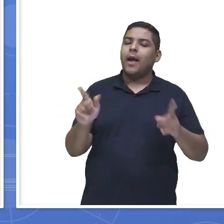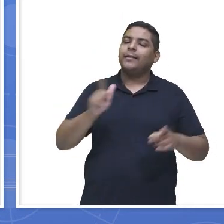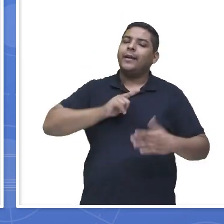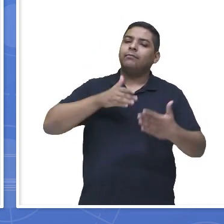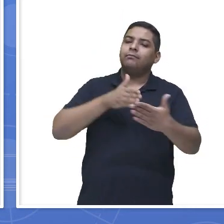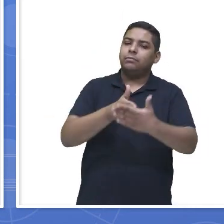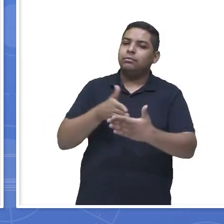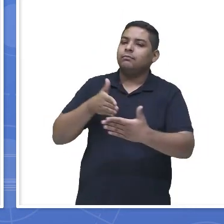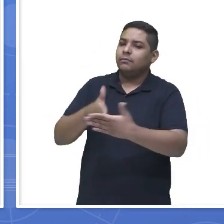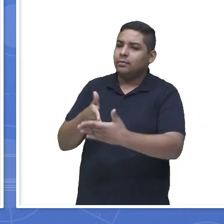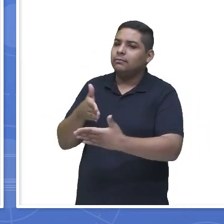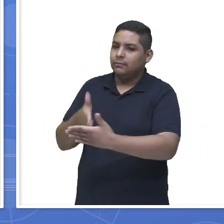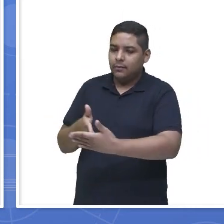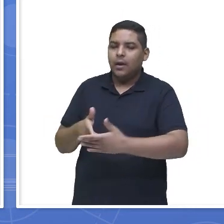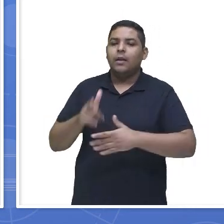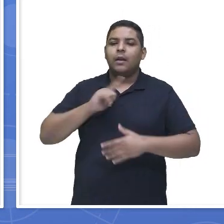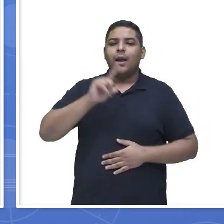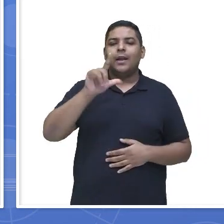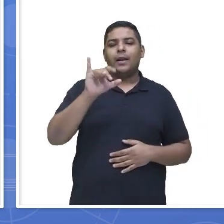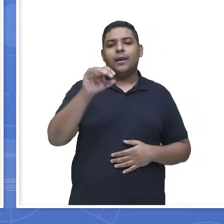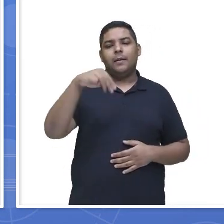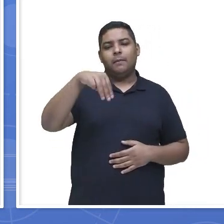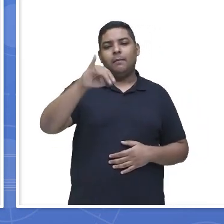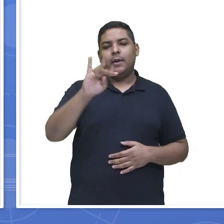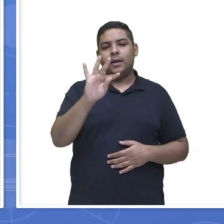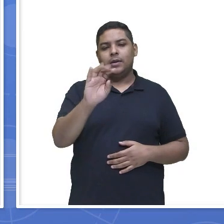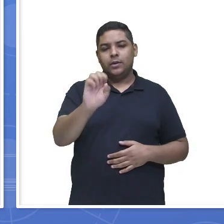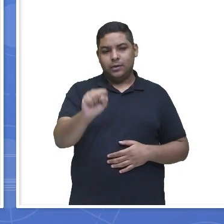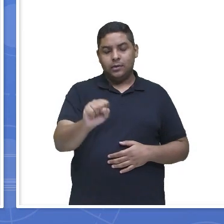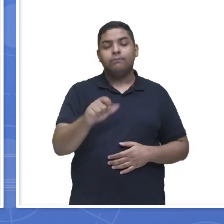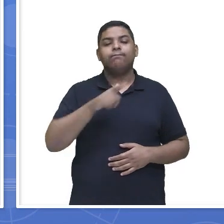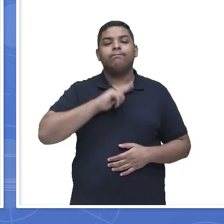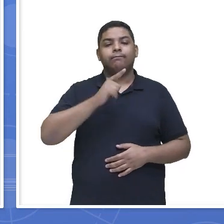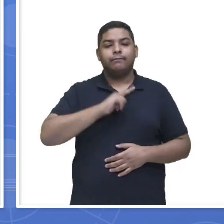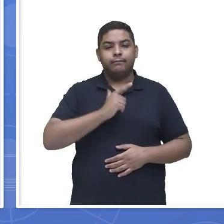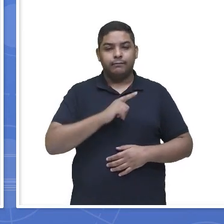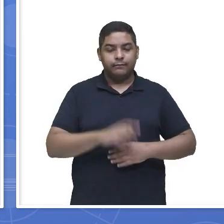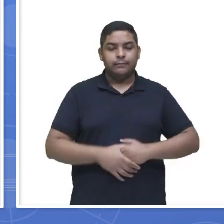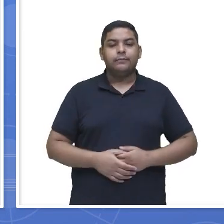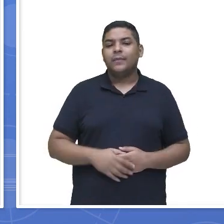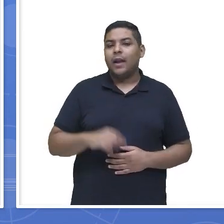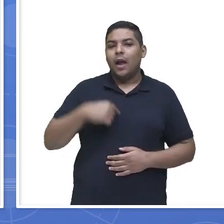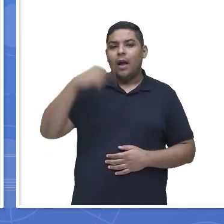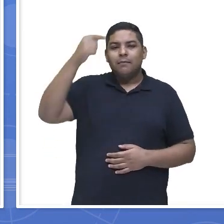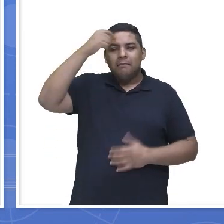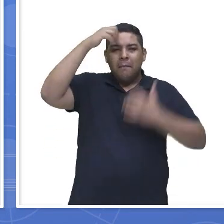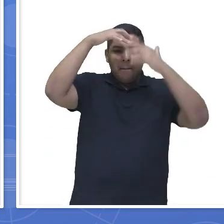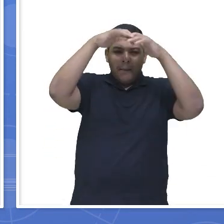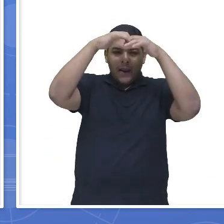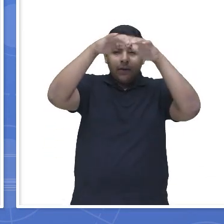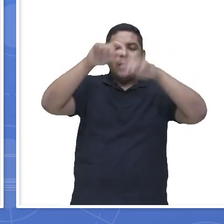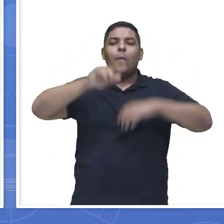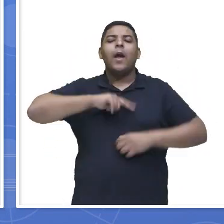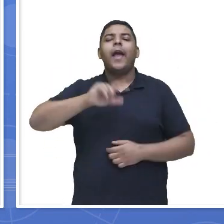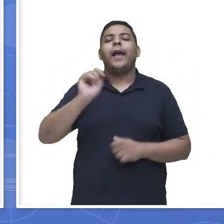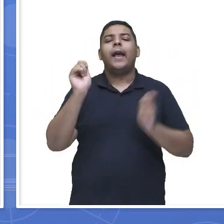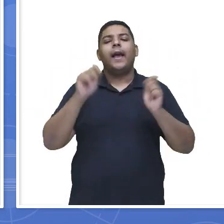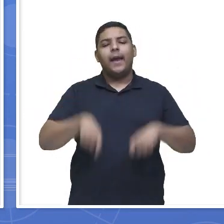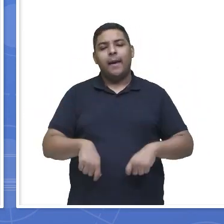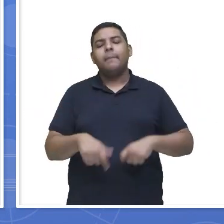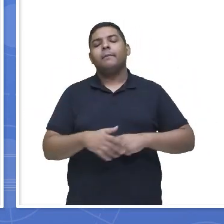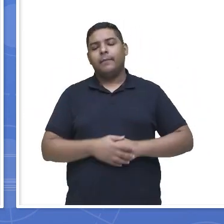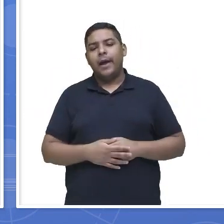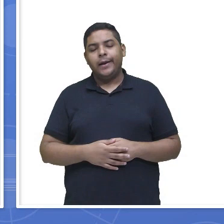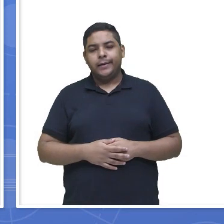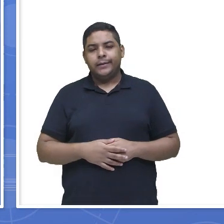isso. Existem limites para se chegar a esse conhecimento. A nossa mente não é tão capaz assim, né? A nossa capacidade de